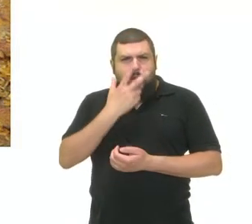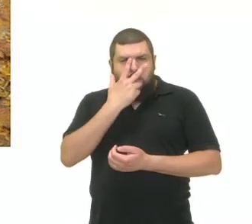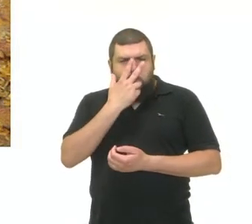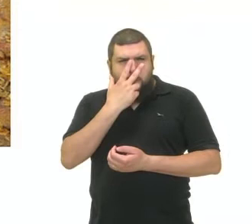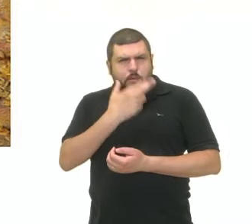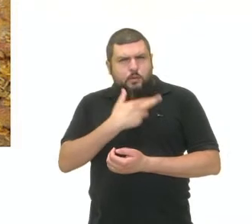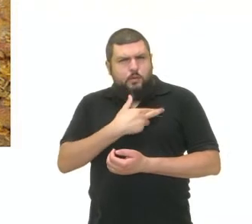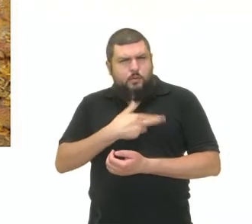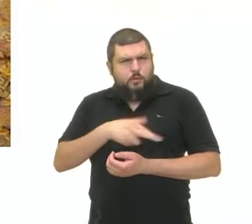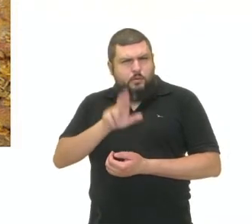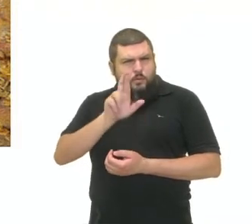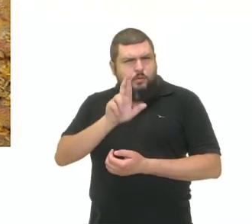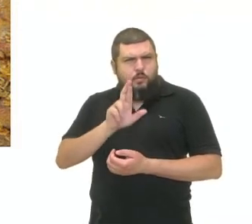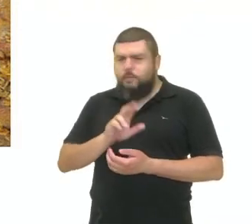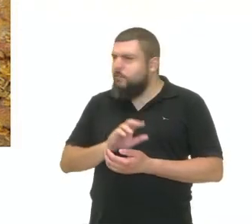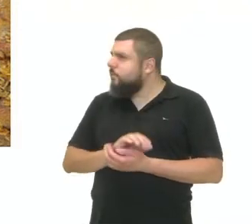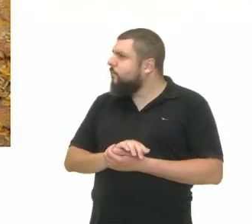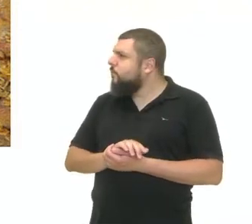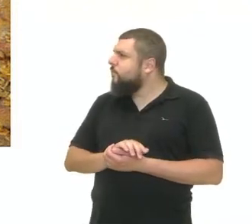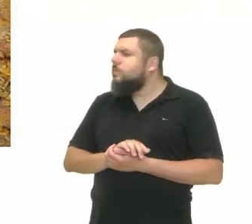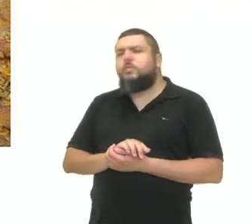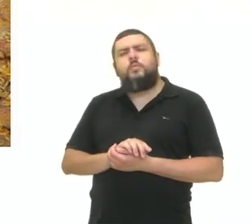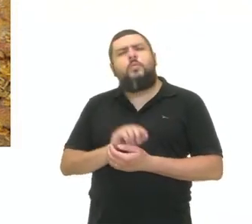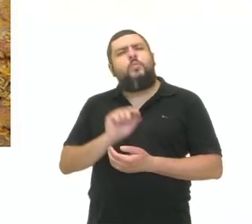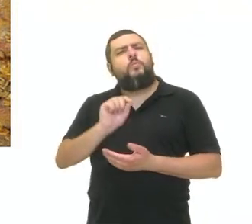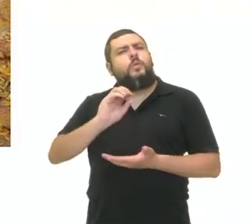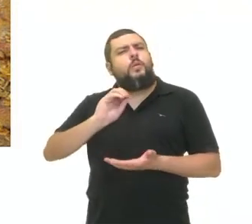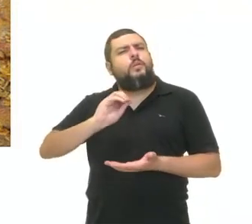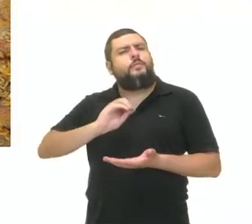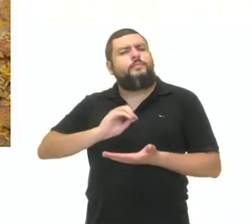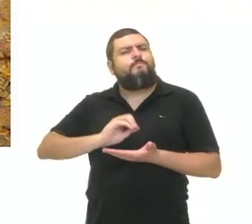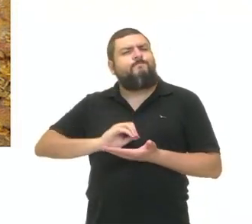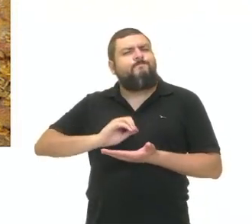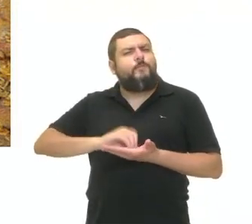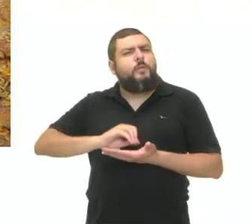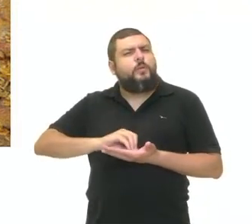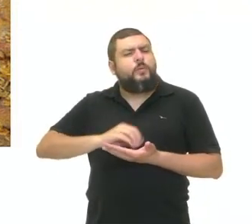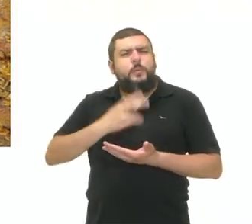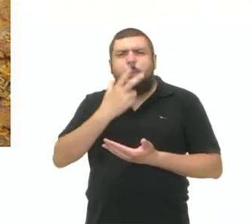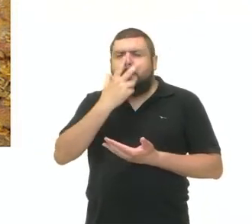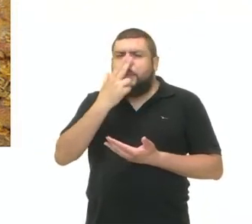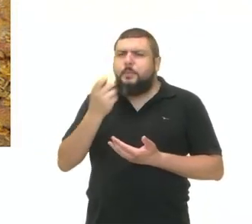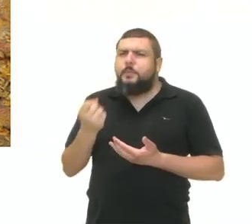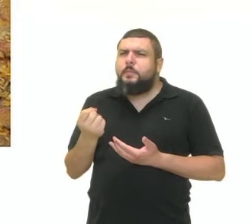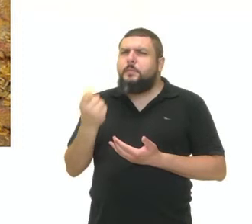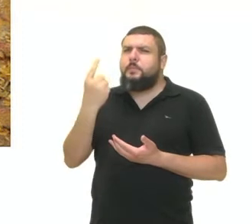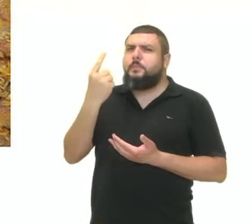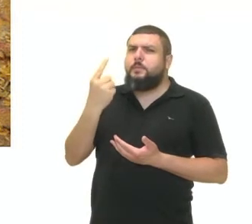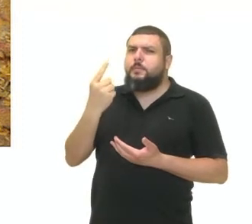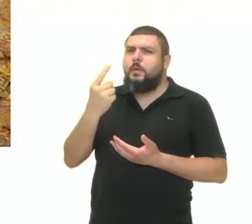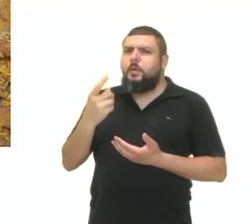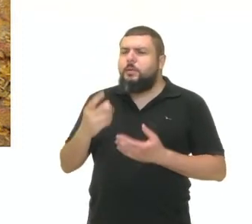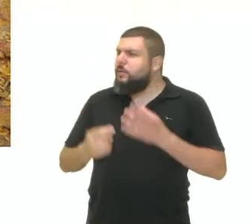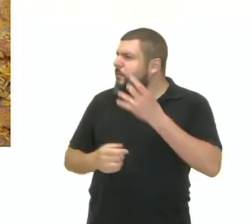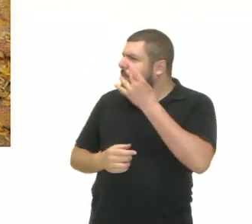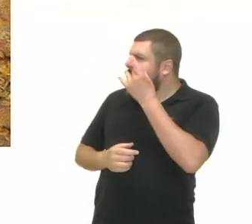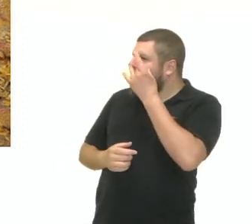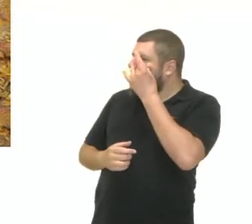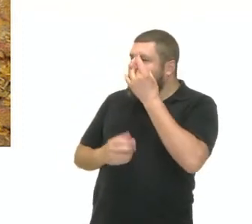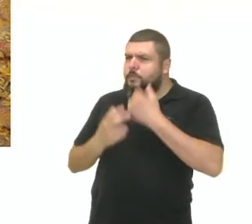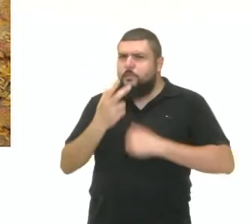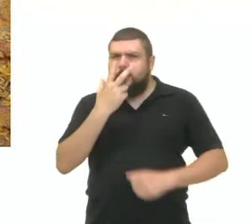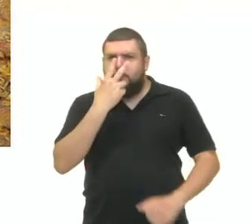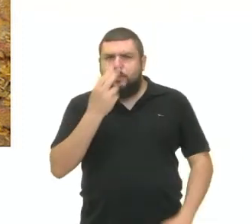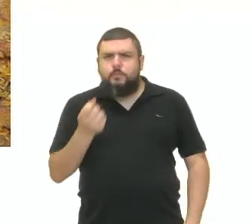vocês? O que é que está faltando ali que torna essa obra tão estranha aos nossos olhares? Ela